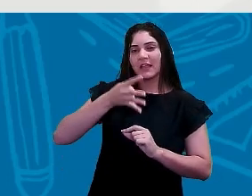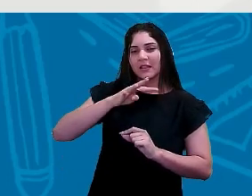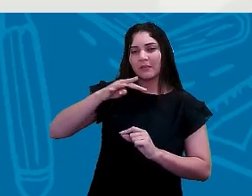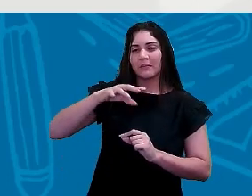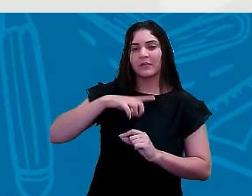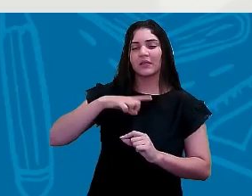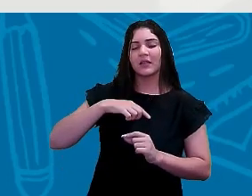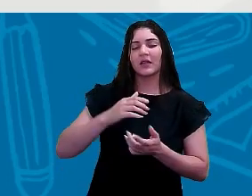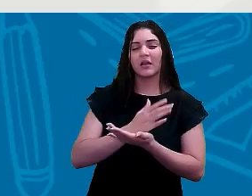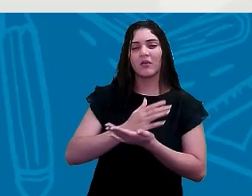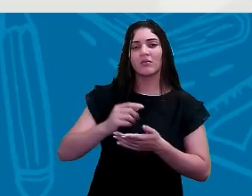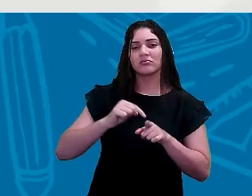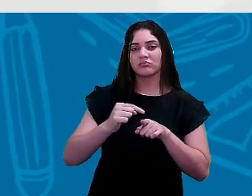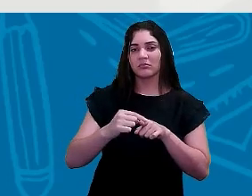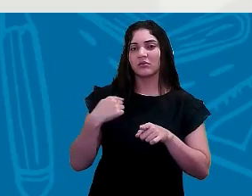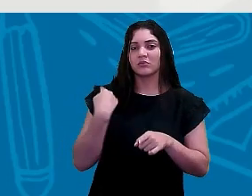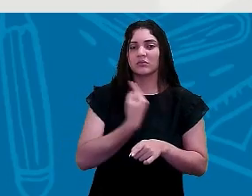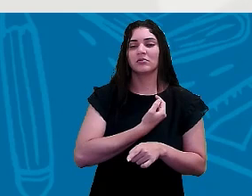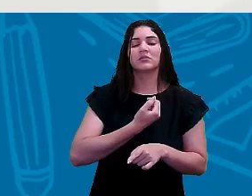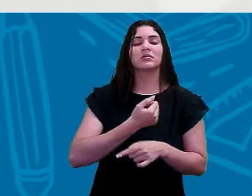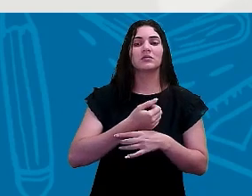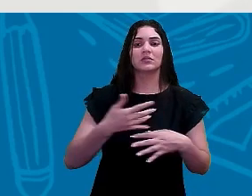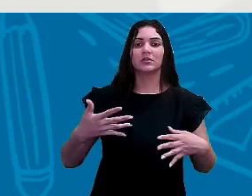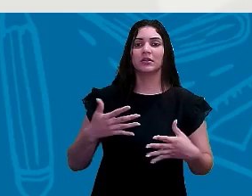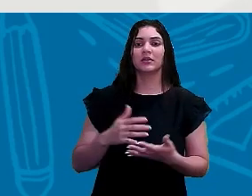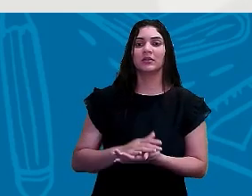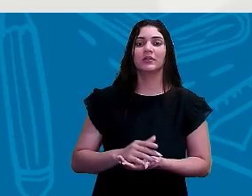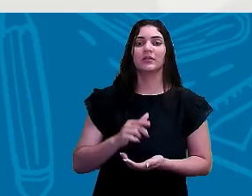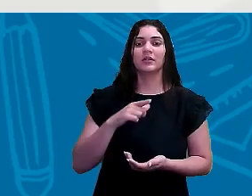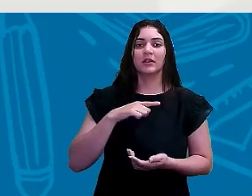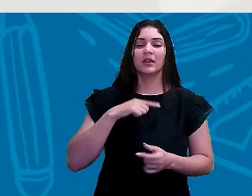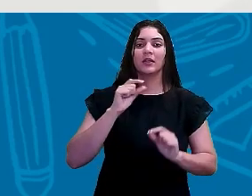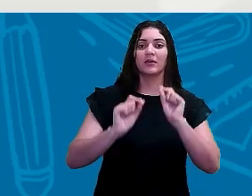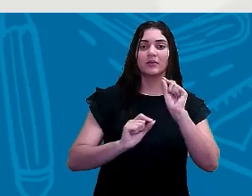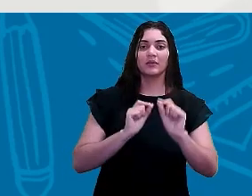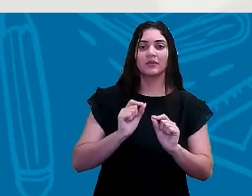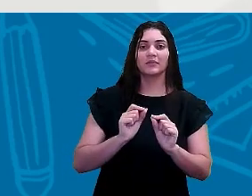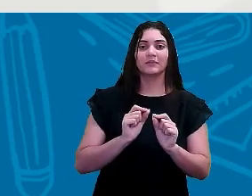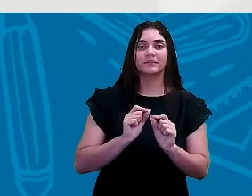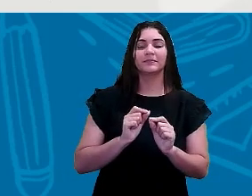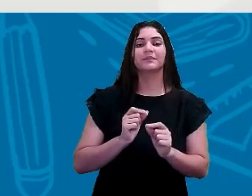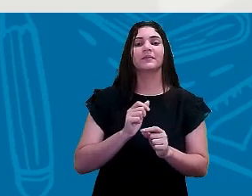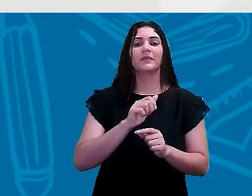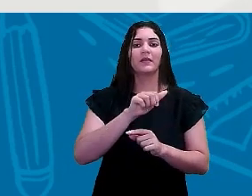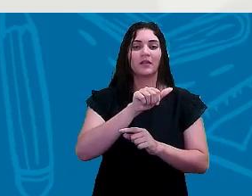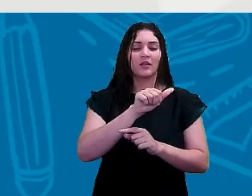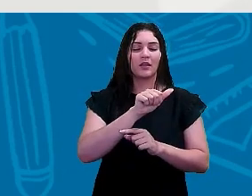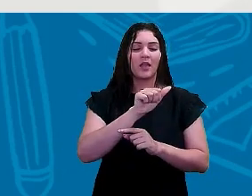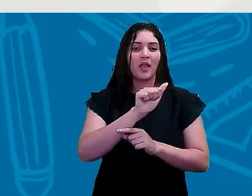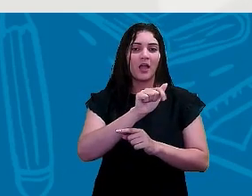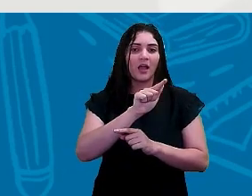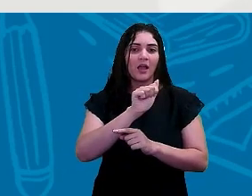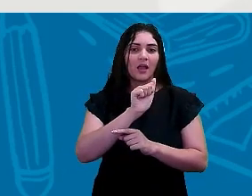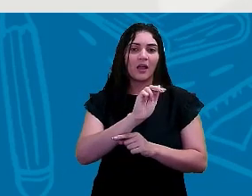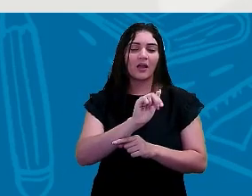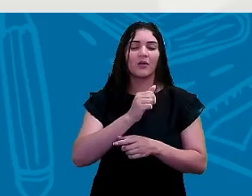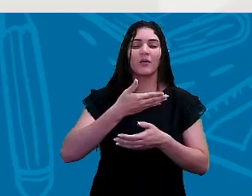bairros da nossa cidade. Temos aqui, ó, Água Branca, Alto da